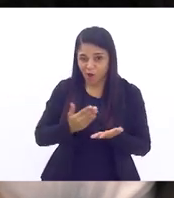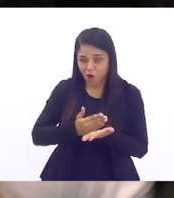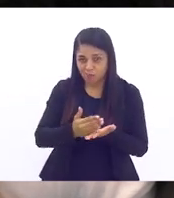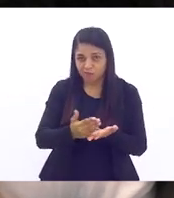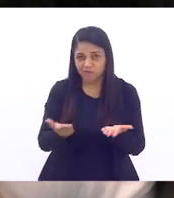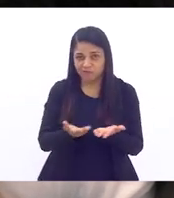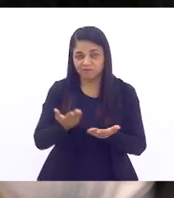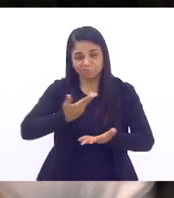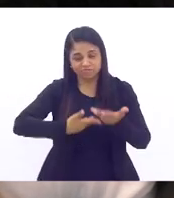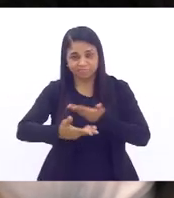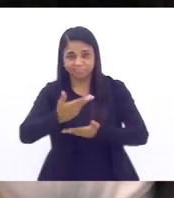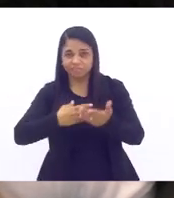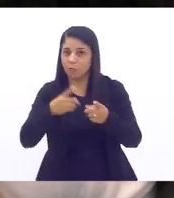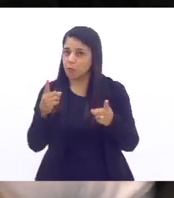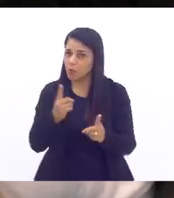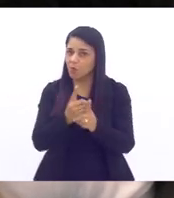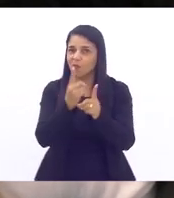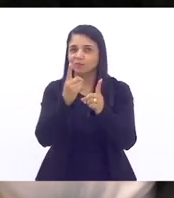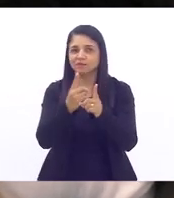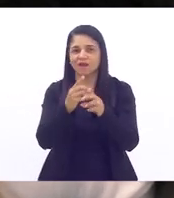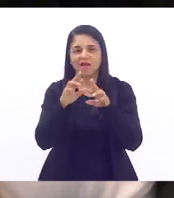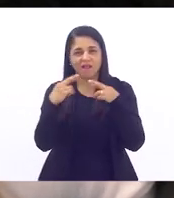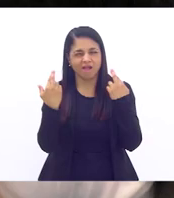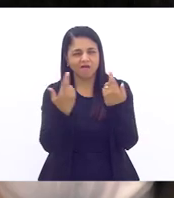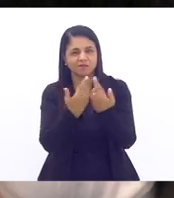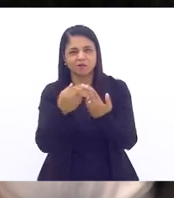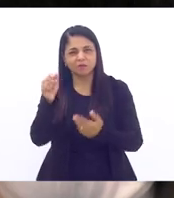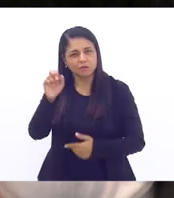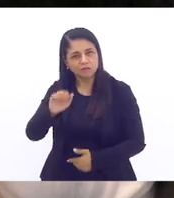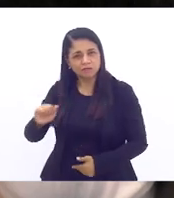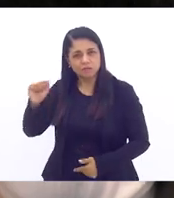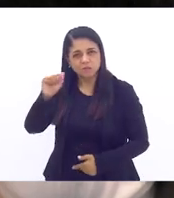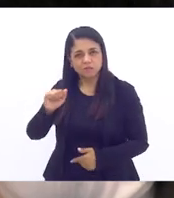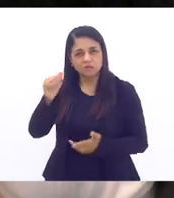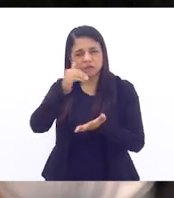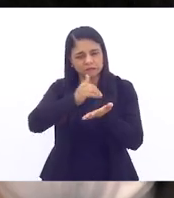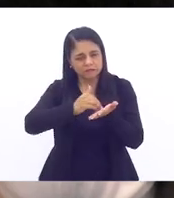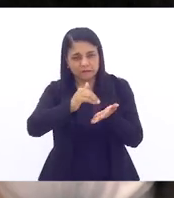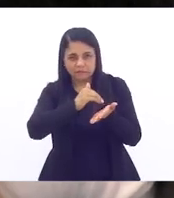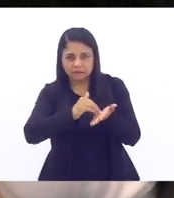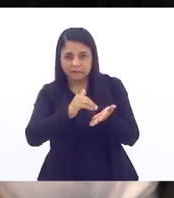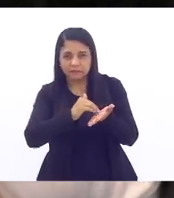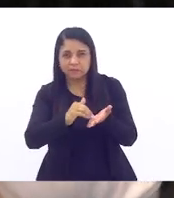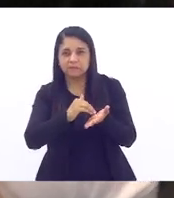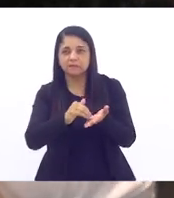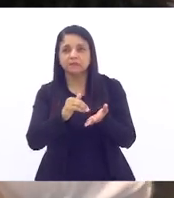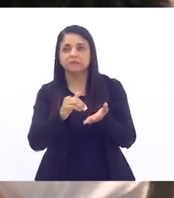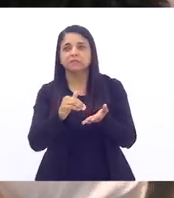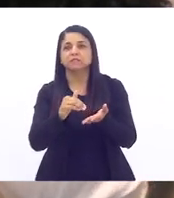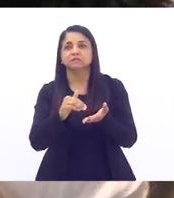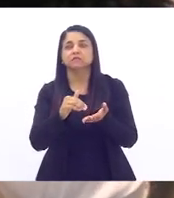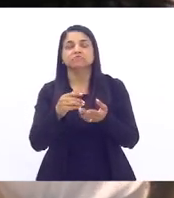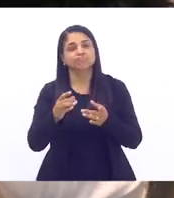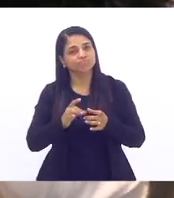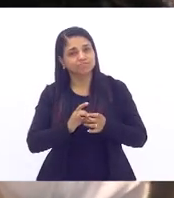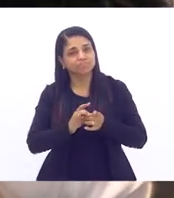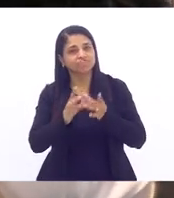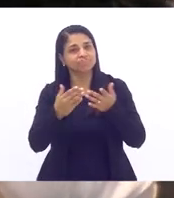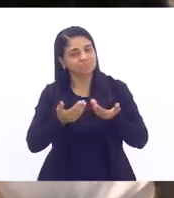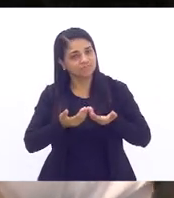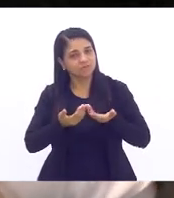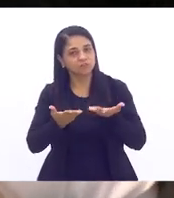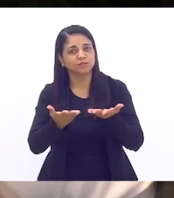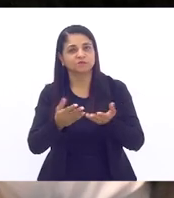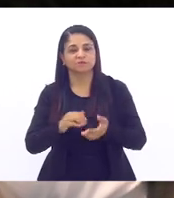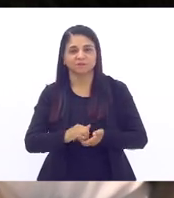Nós já vamos fazer o encontro das associações na secretaria e nos colocamos à disposição